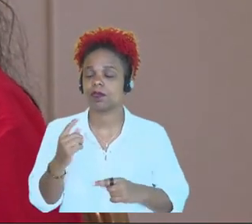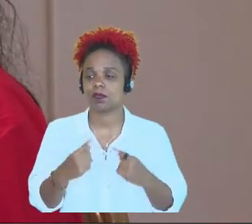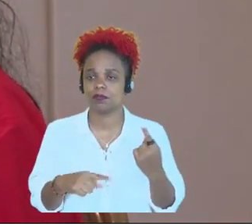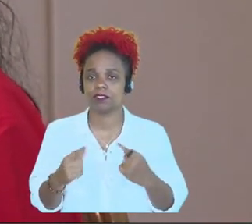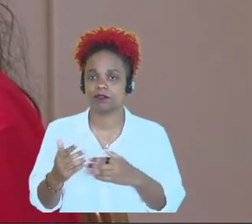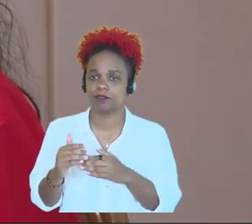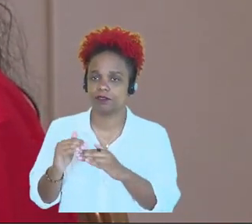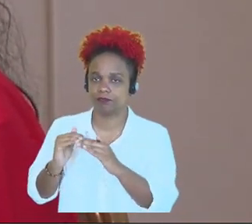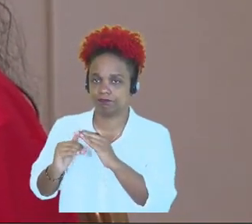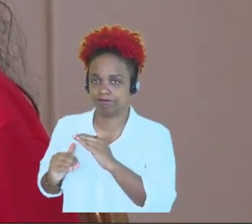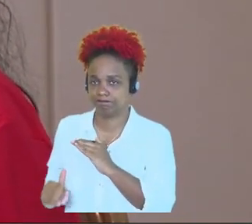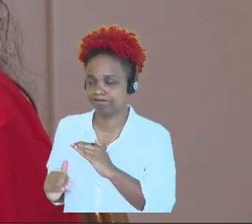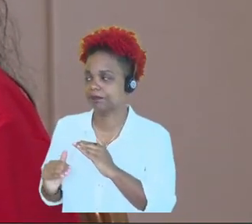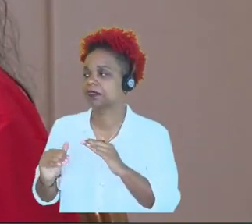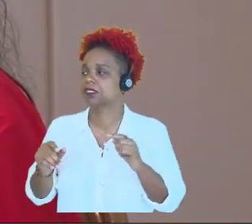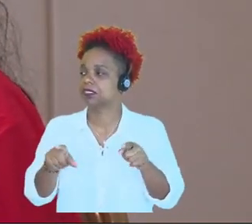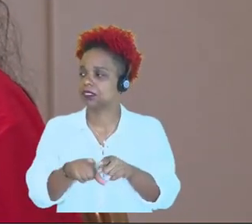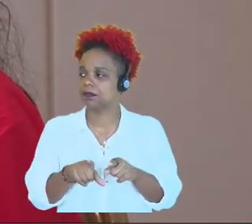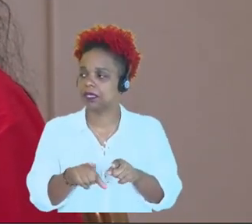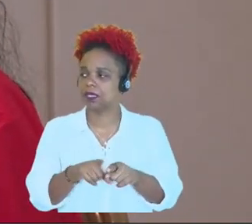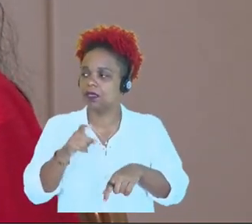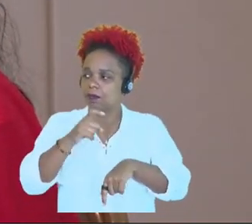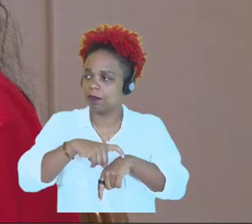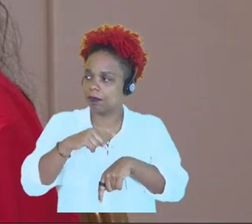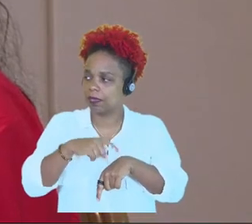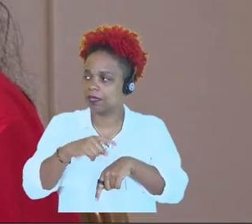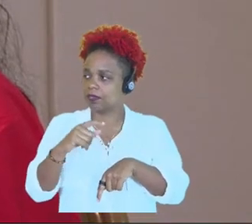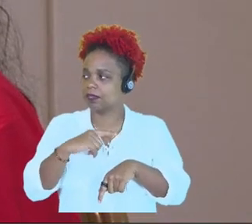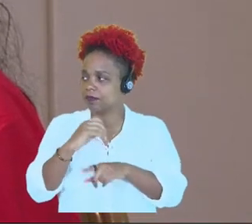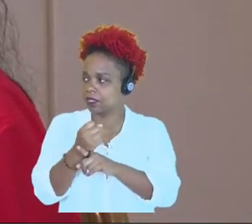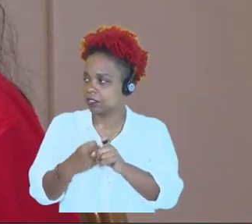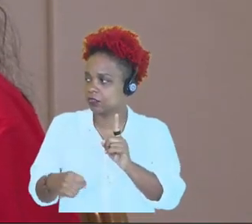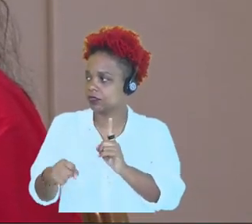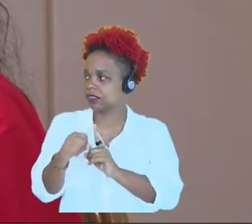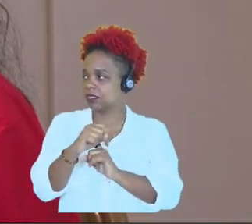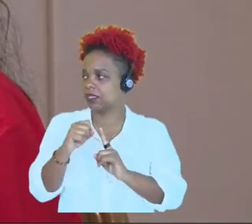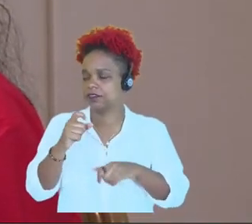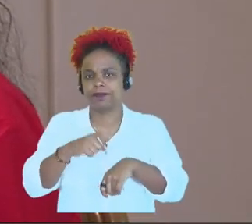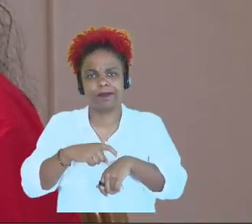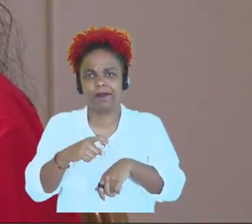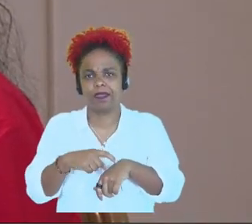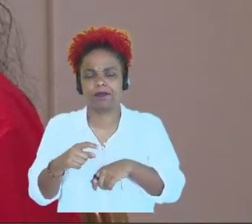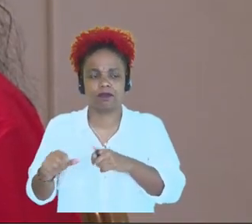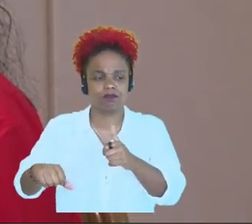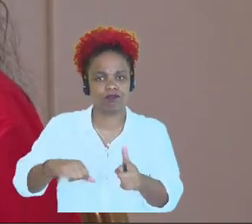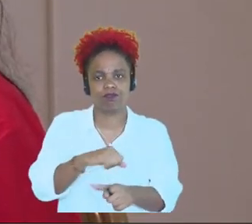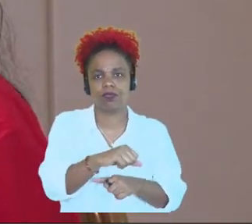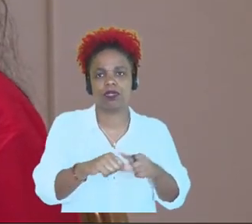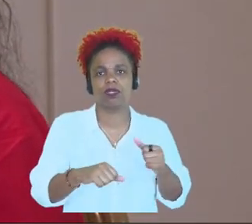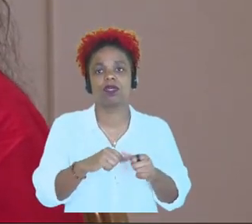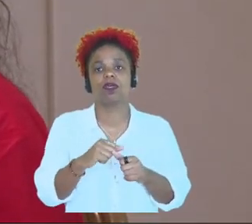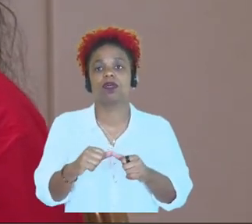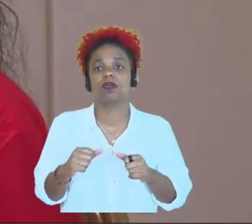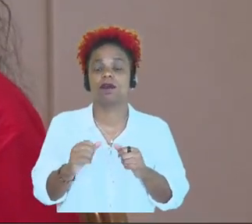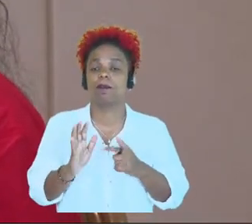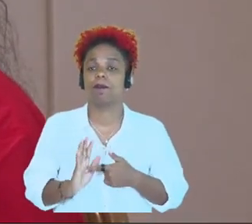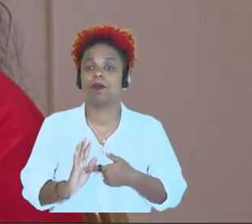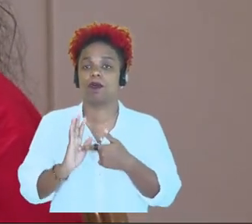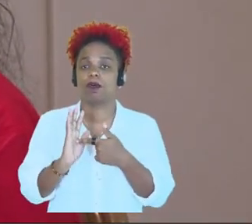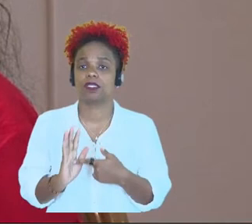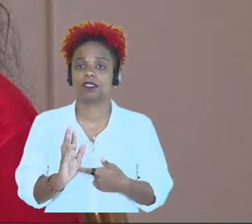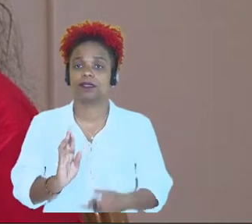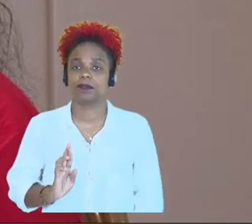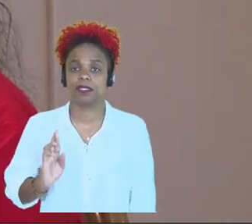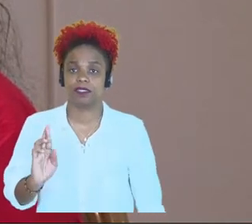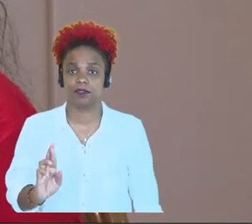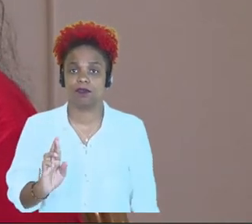ainda. Está num momento de transição da sociedade, e esse momento de transição da sociedade se reflete na